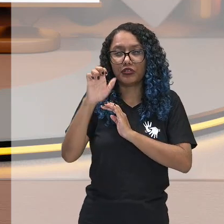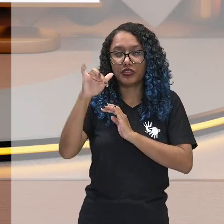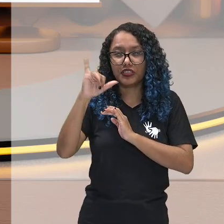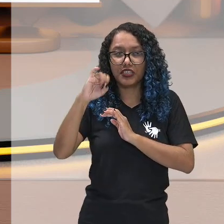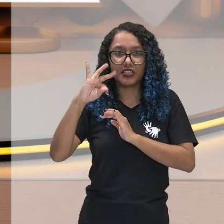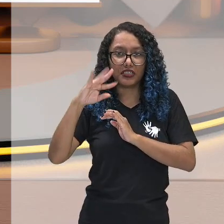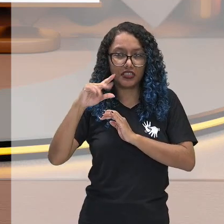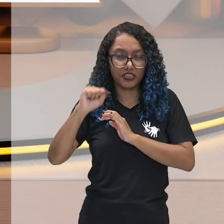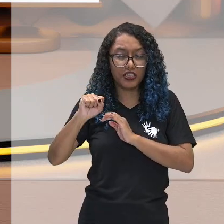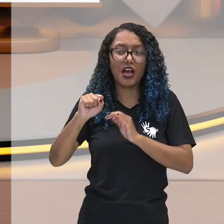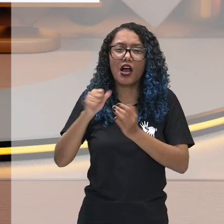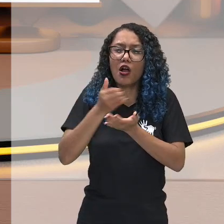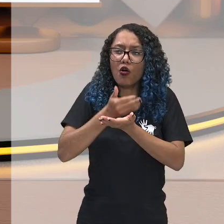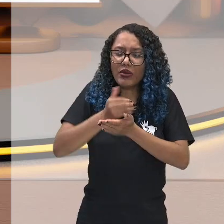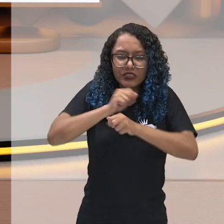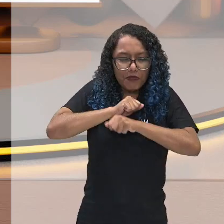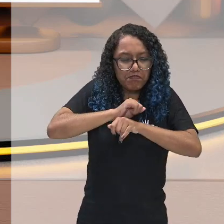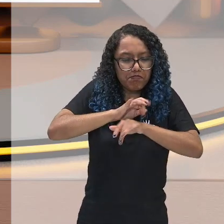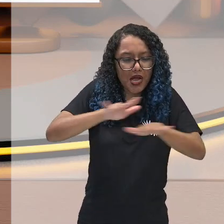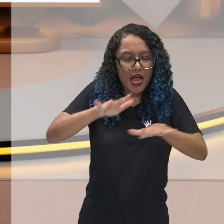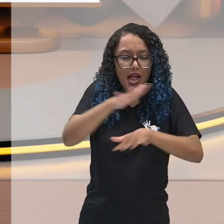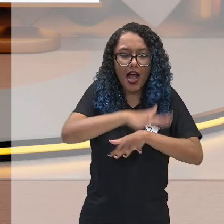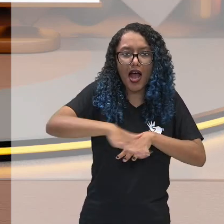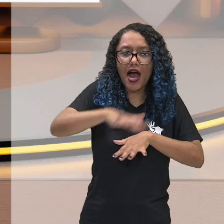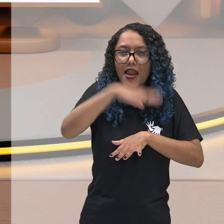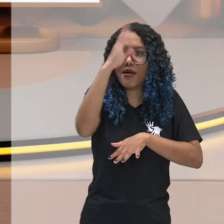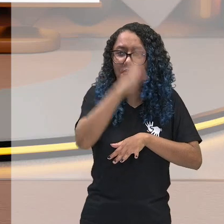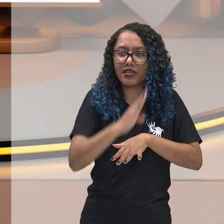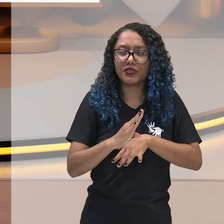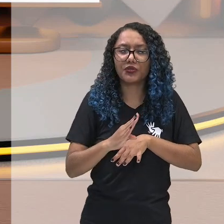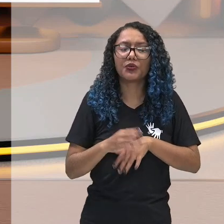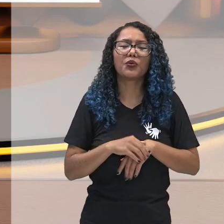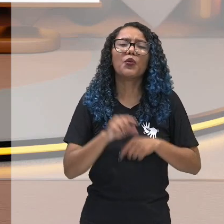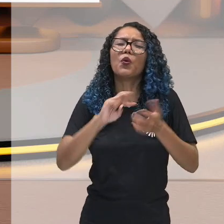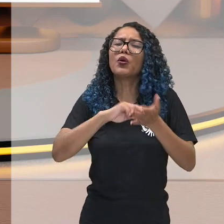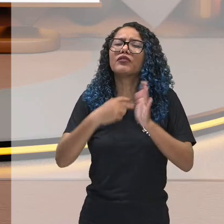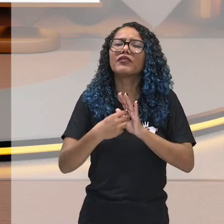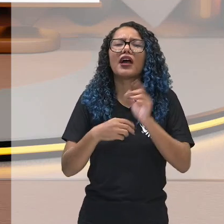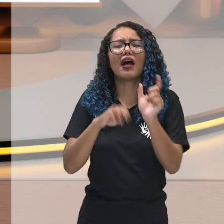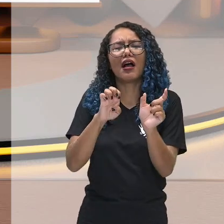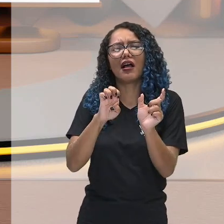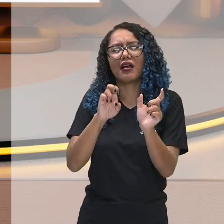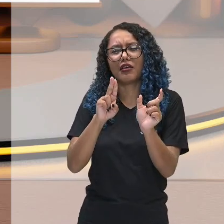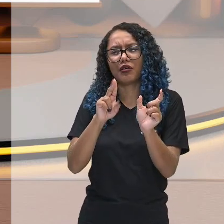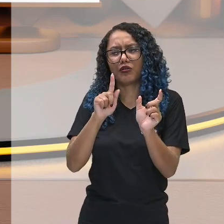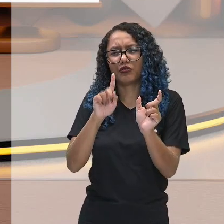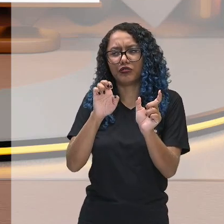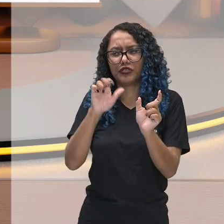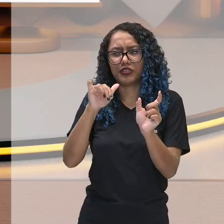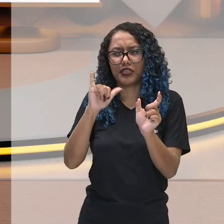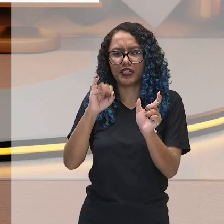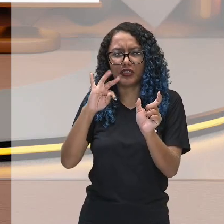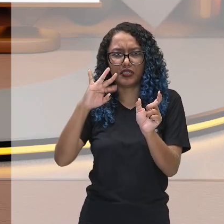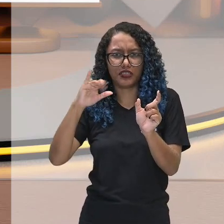território nacional. O que é eugenia, gente? A ideia de um branqueamento, a ideia da